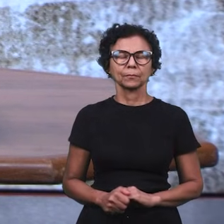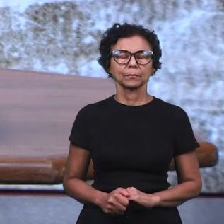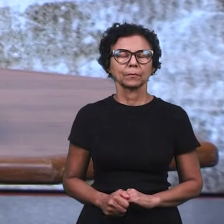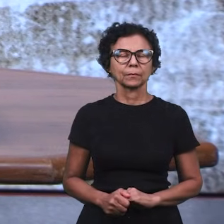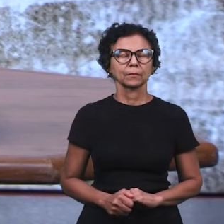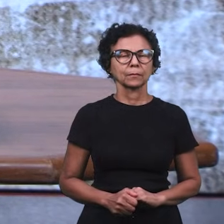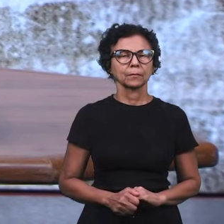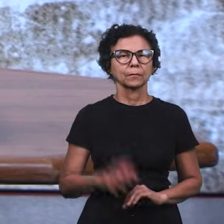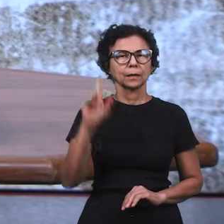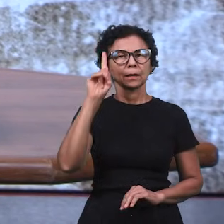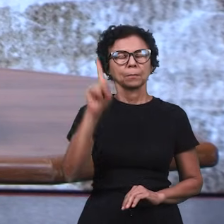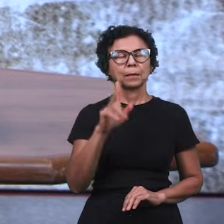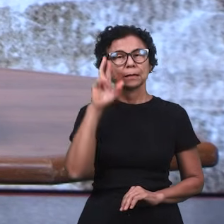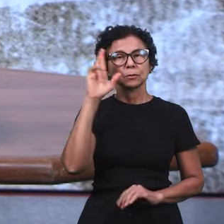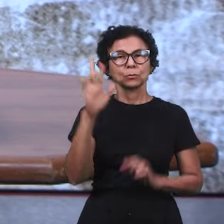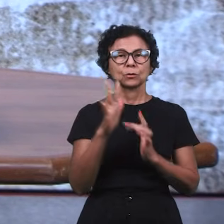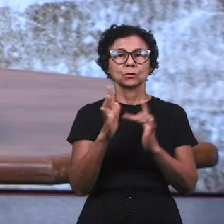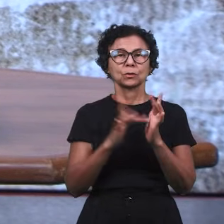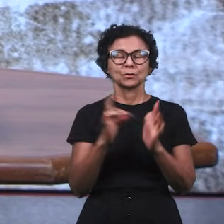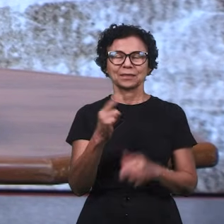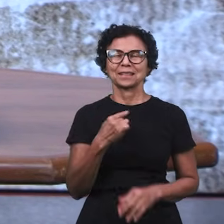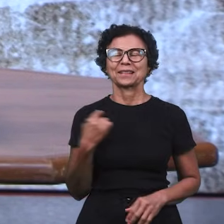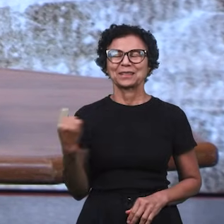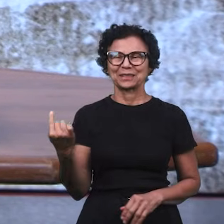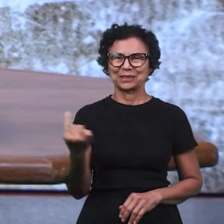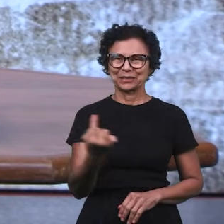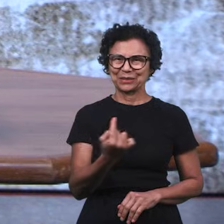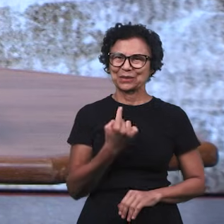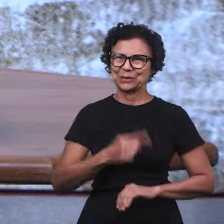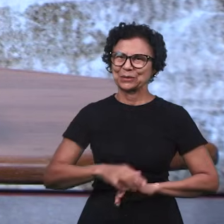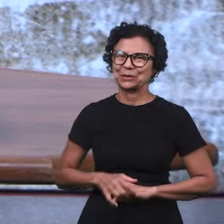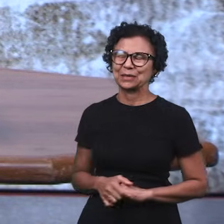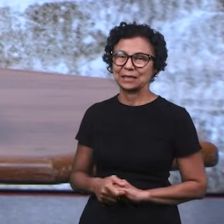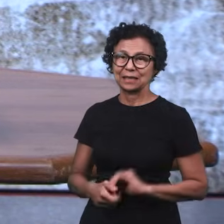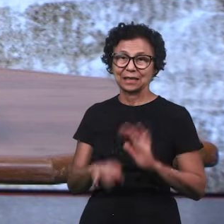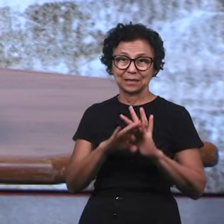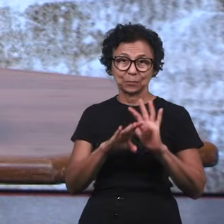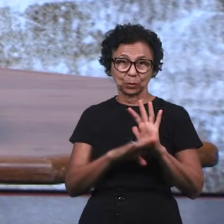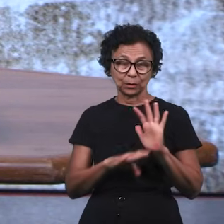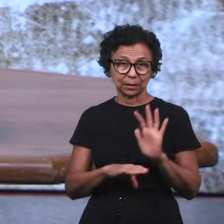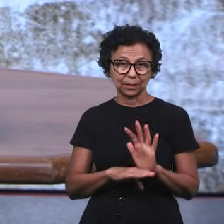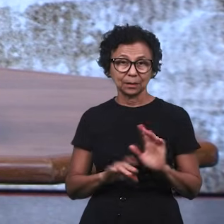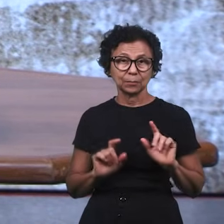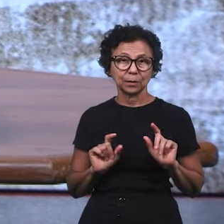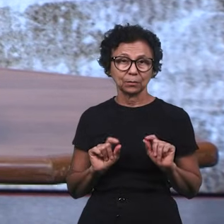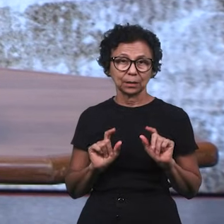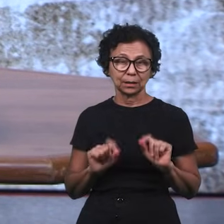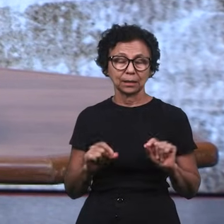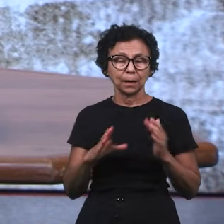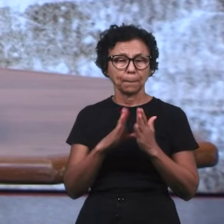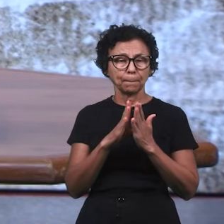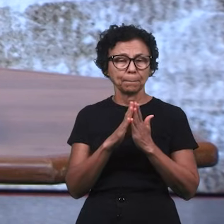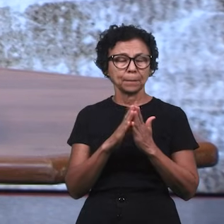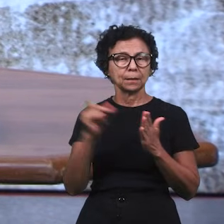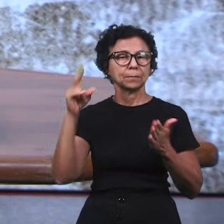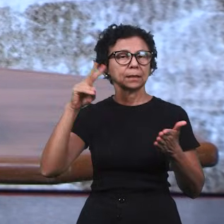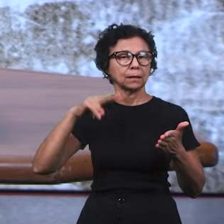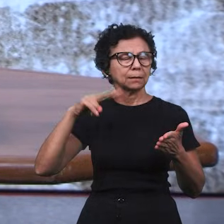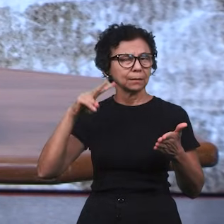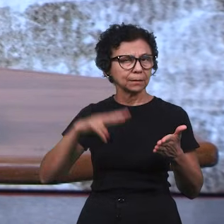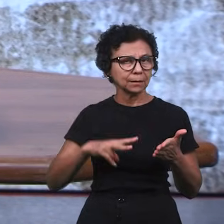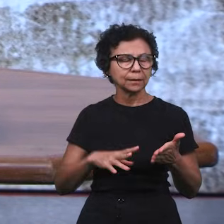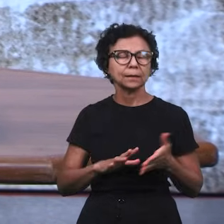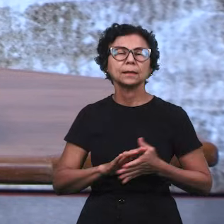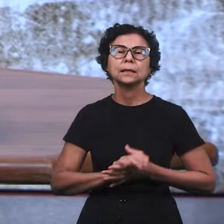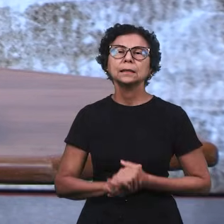A paz do Senhor Jesus a todos. Nós estamos no programa Leitura da Bíblia. Esse é um tempo especial que o Senhor nos